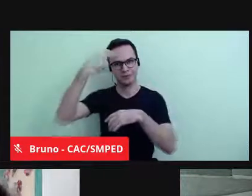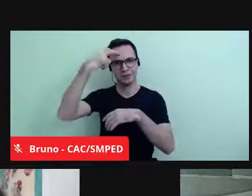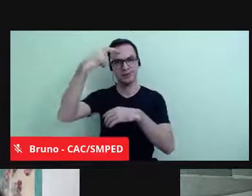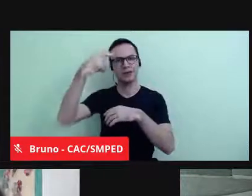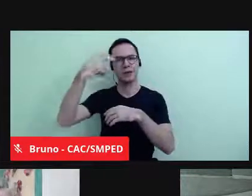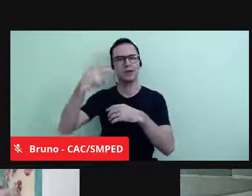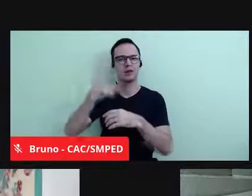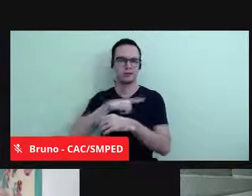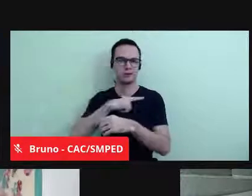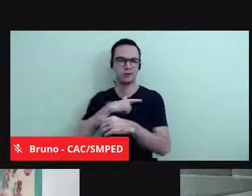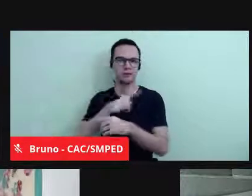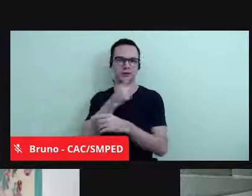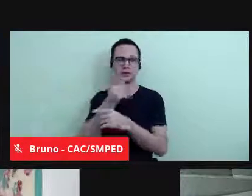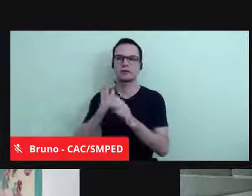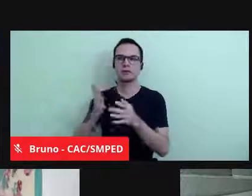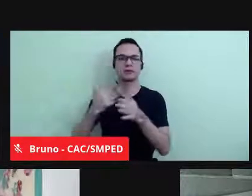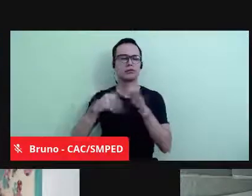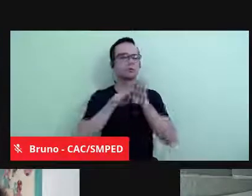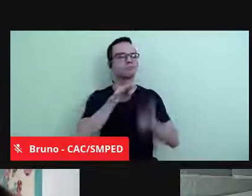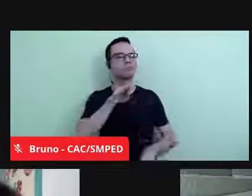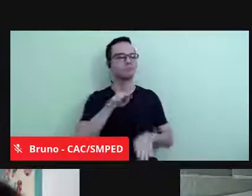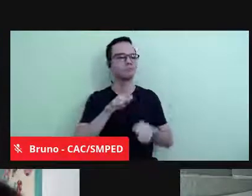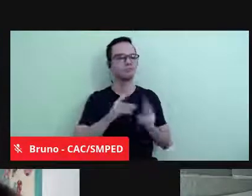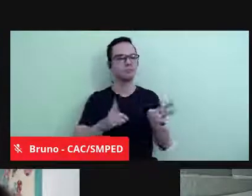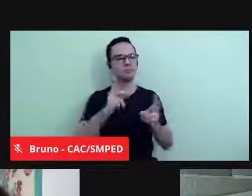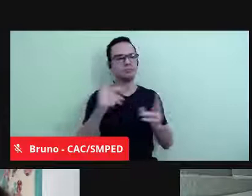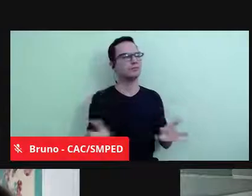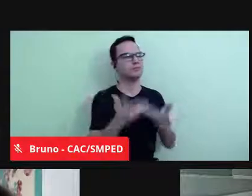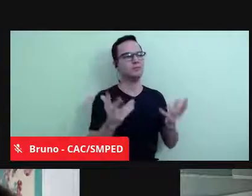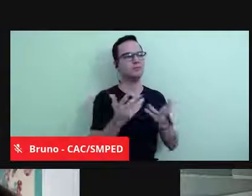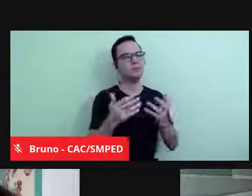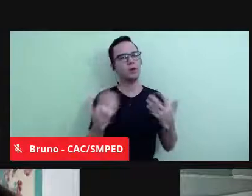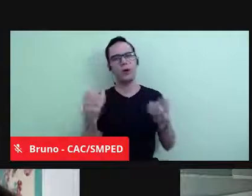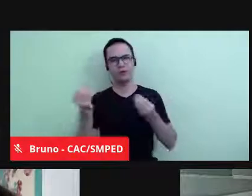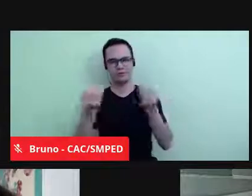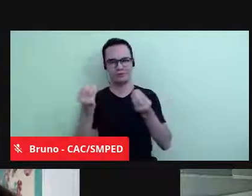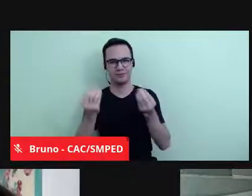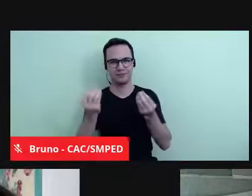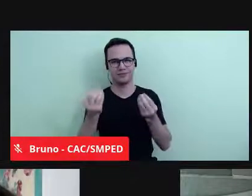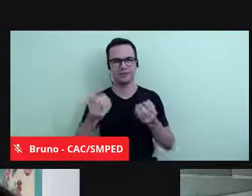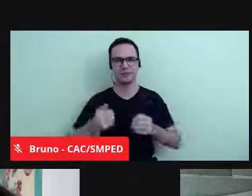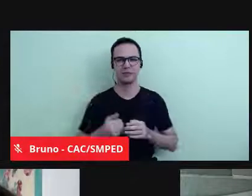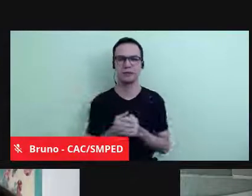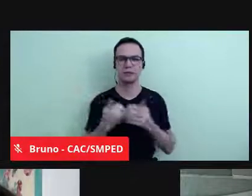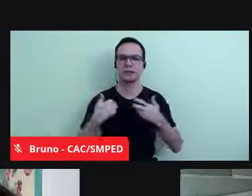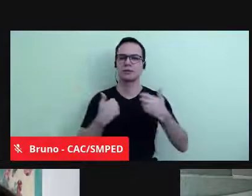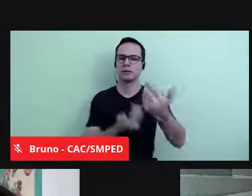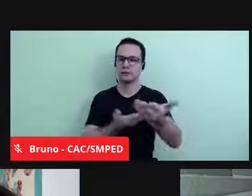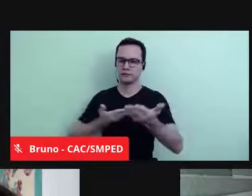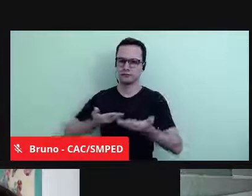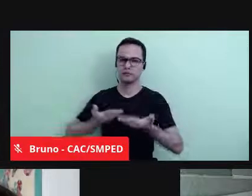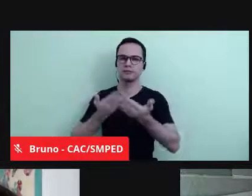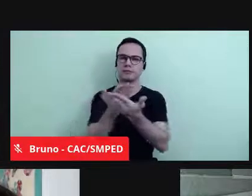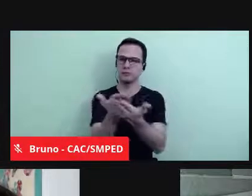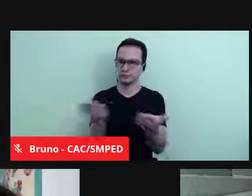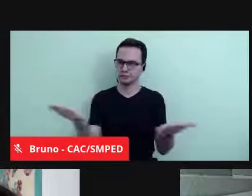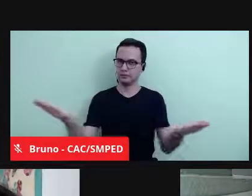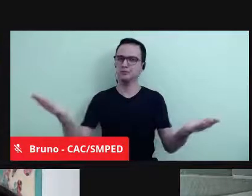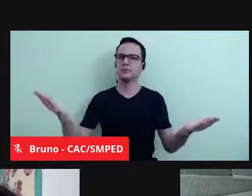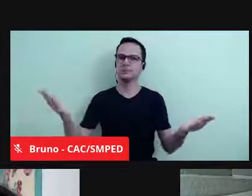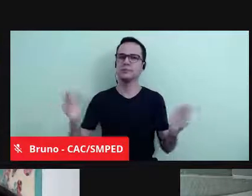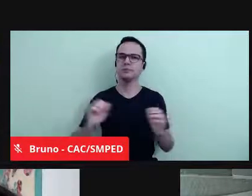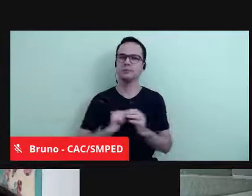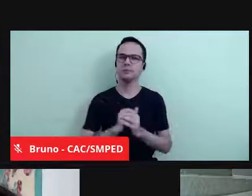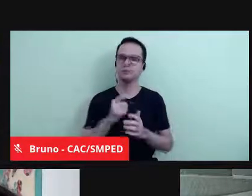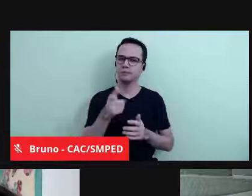estão segregando mais do que promovendo a participação. E aí eu convido a todas e todos que